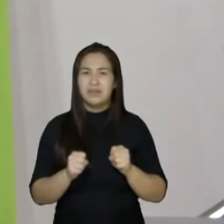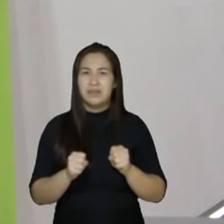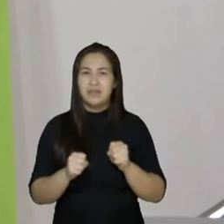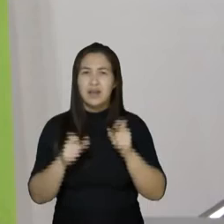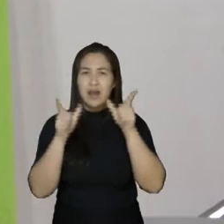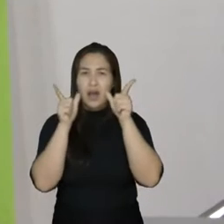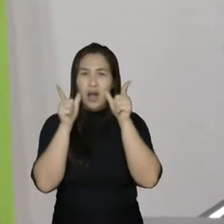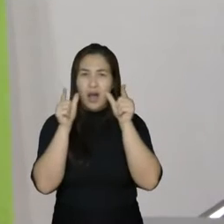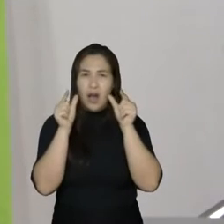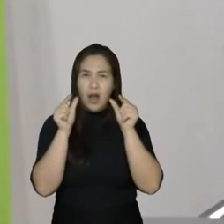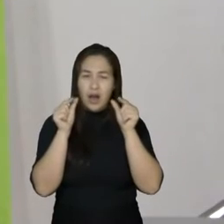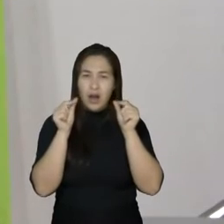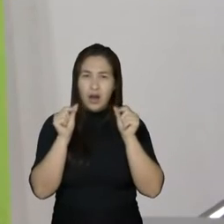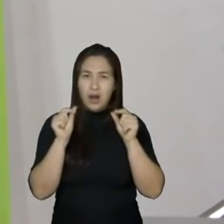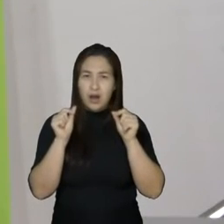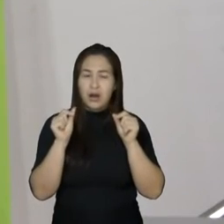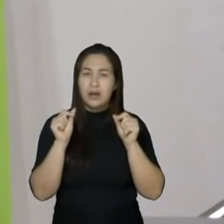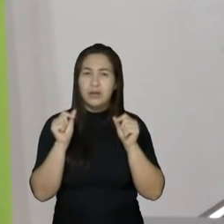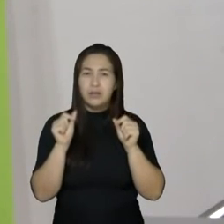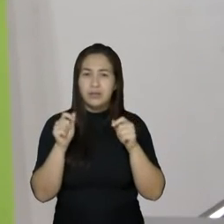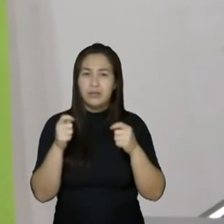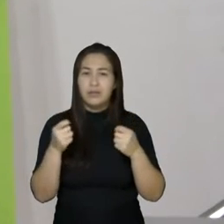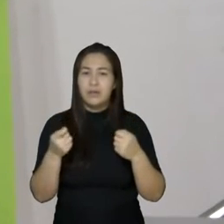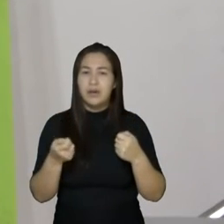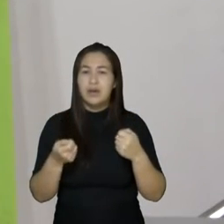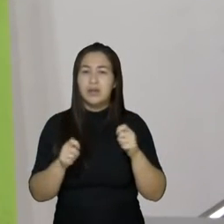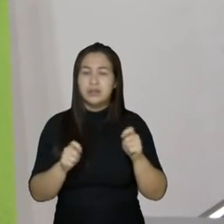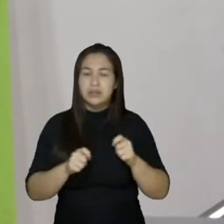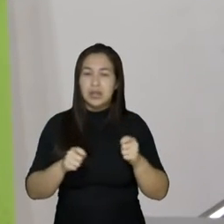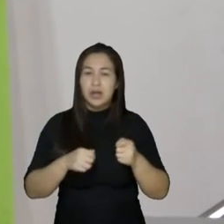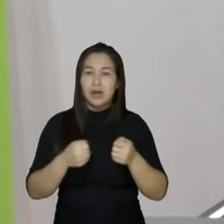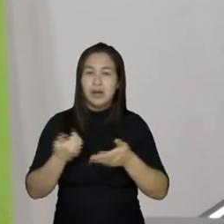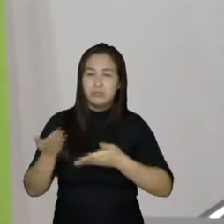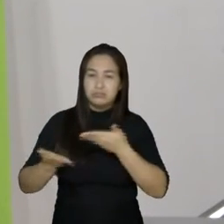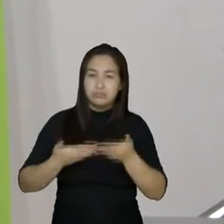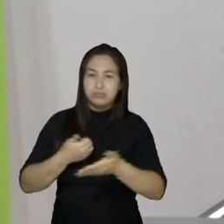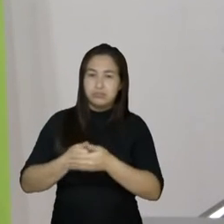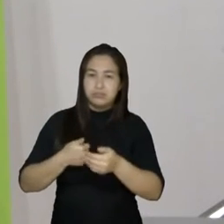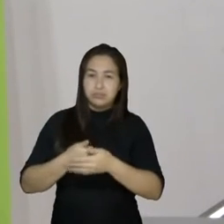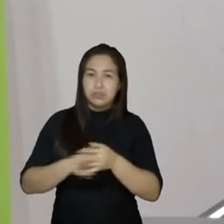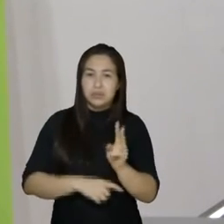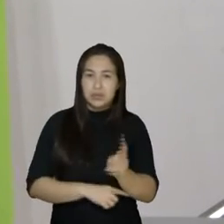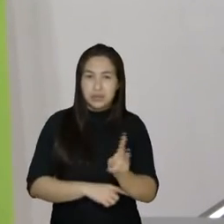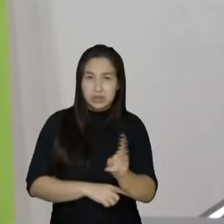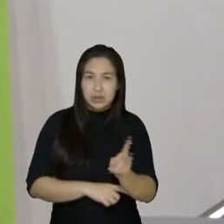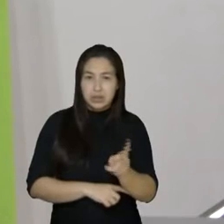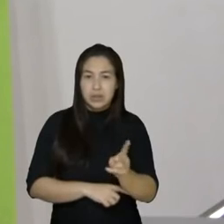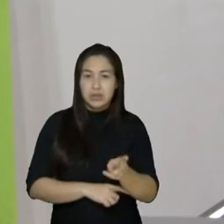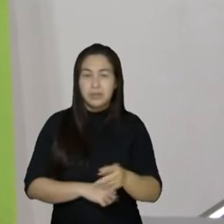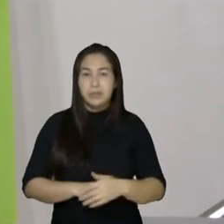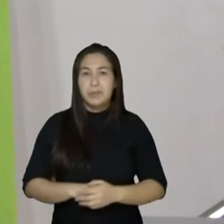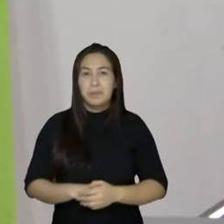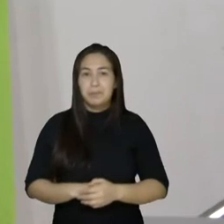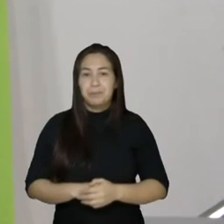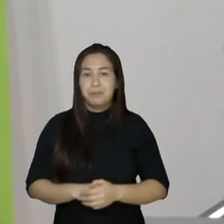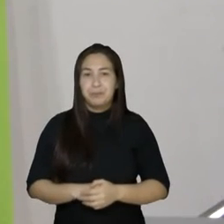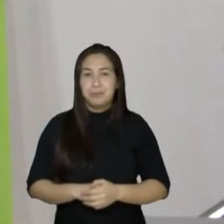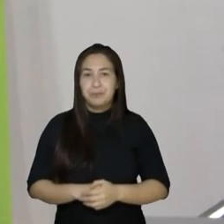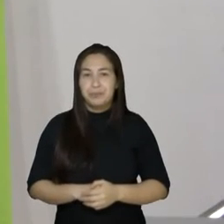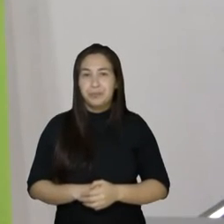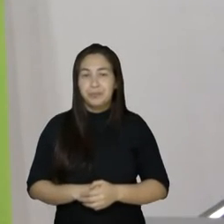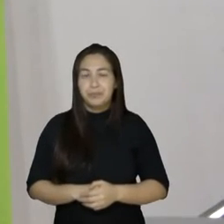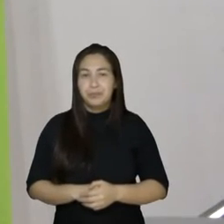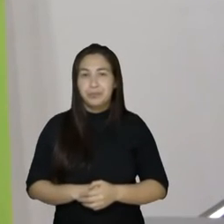Aliviar quando necessário. Consolar sempre. Hipócrates. Esse é